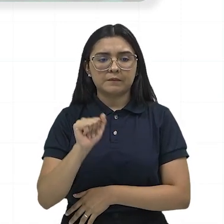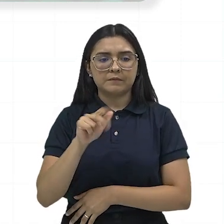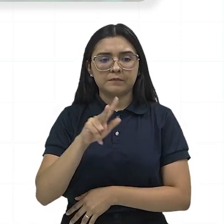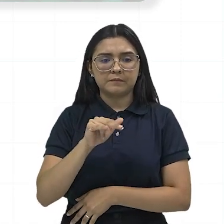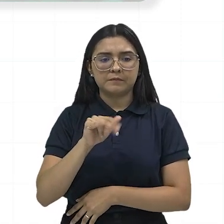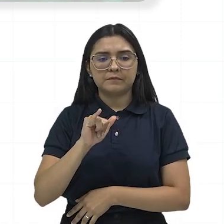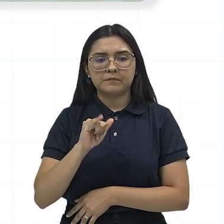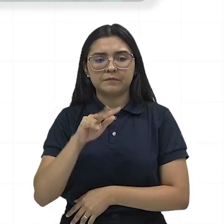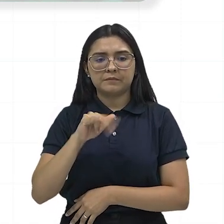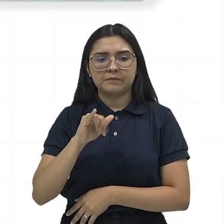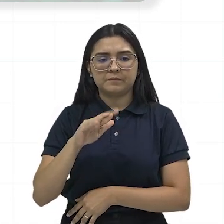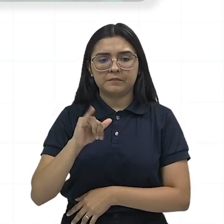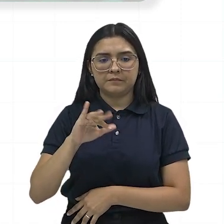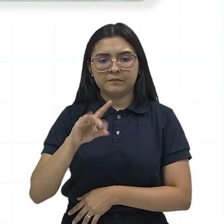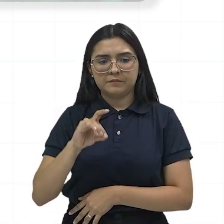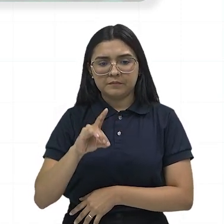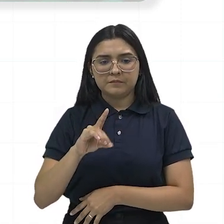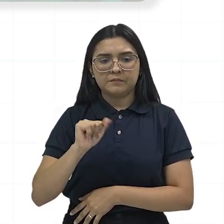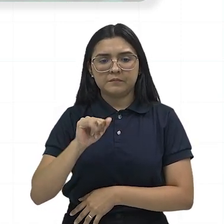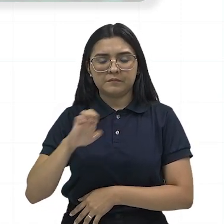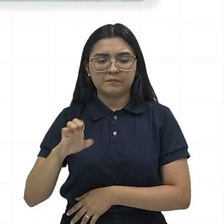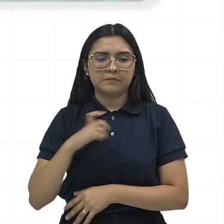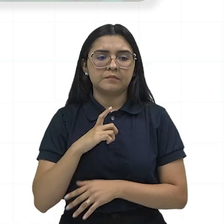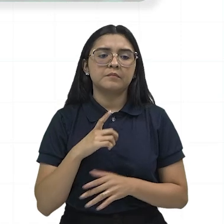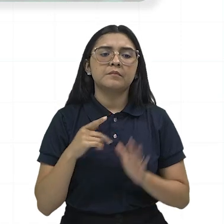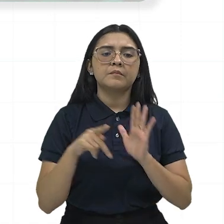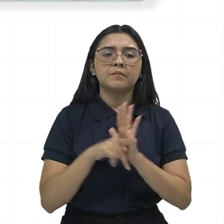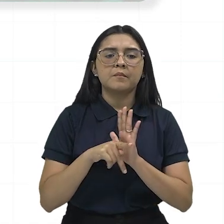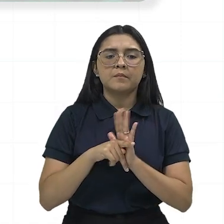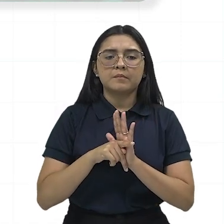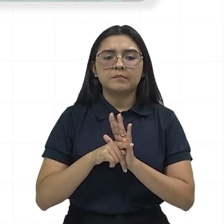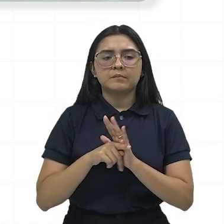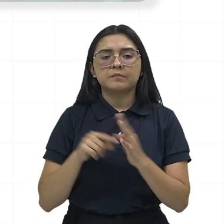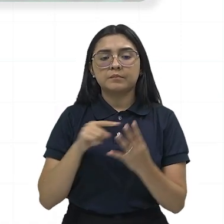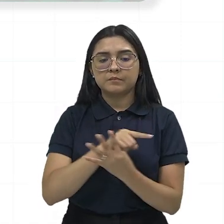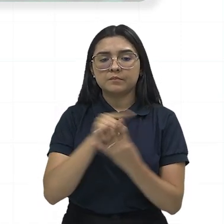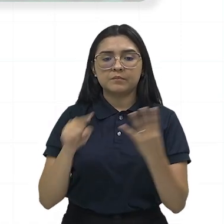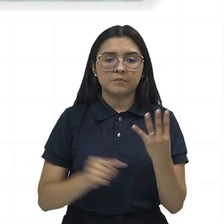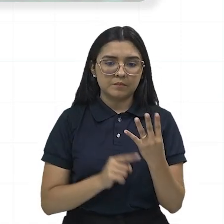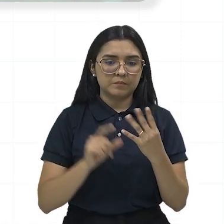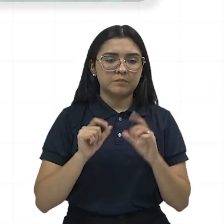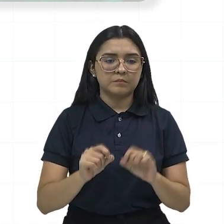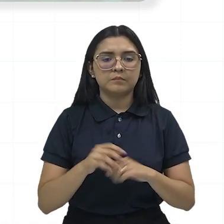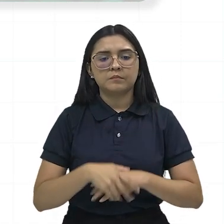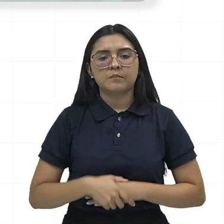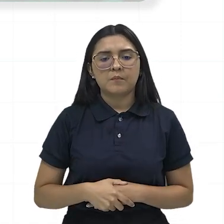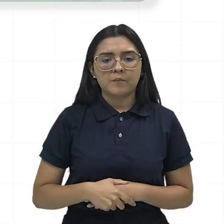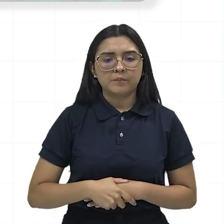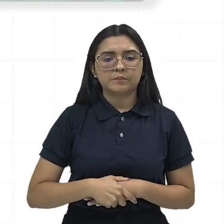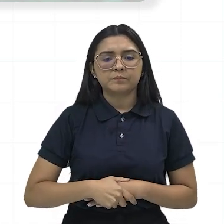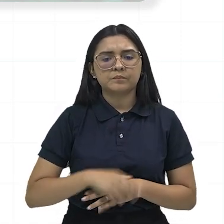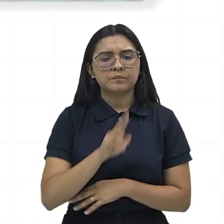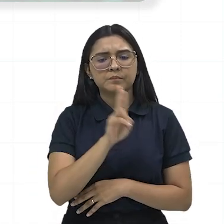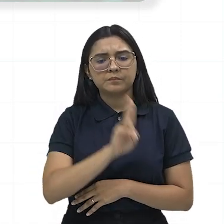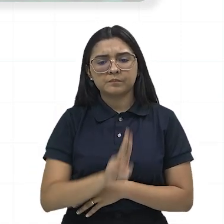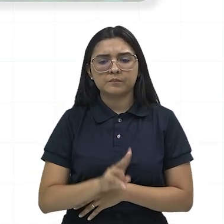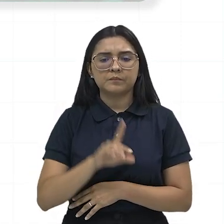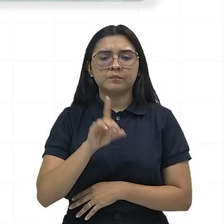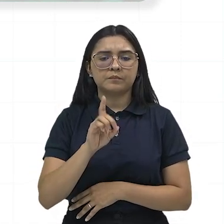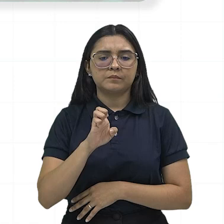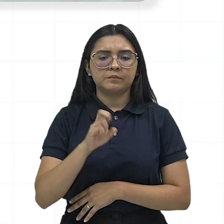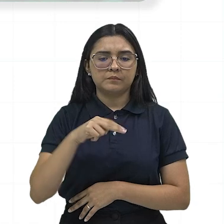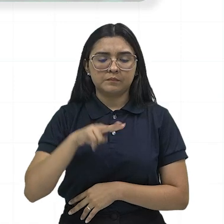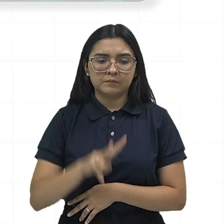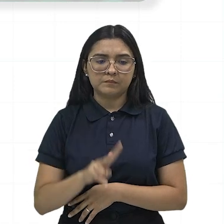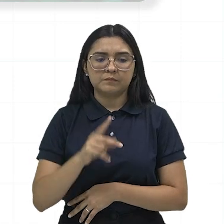gênero Flavivírus. O vírus da dengue apresenta 4 sorotipos, em geral denominados de